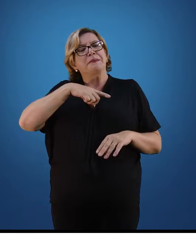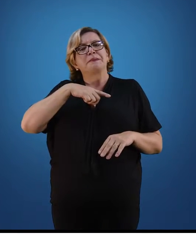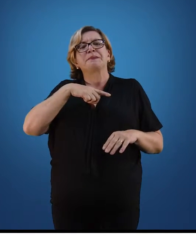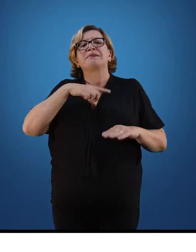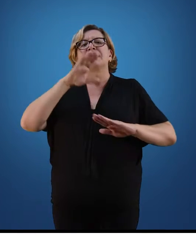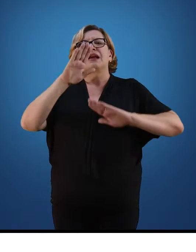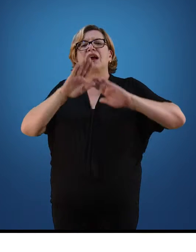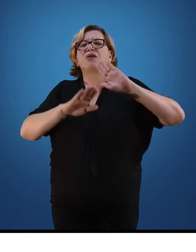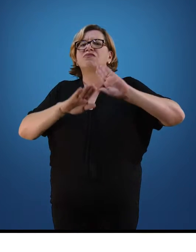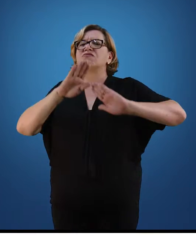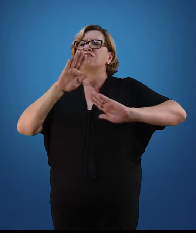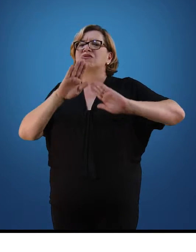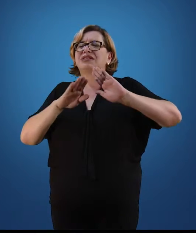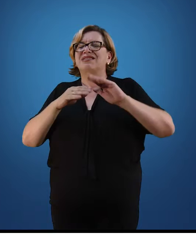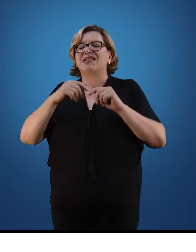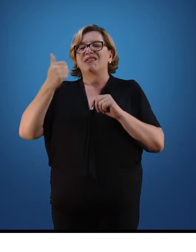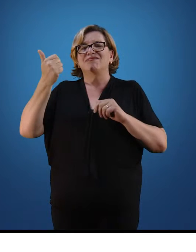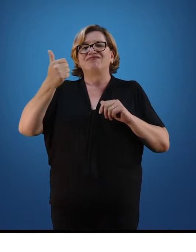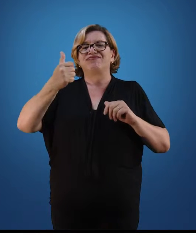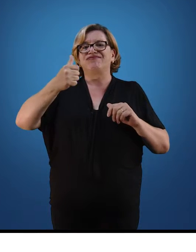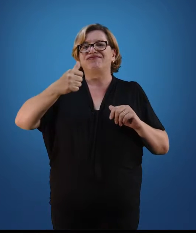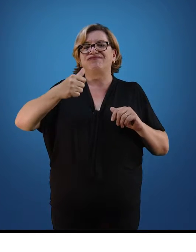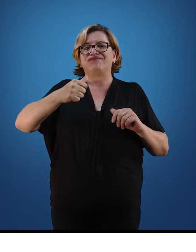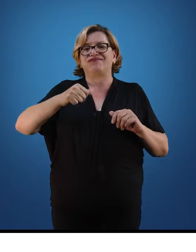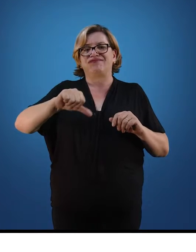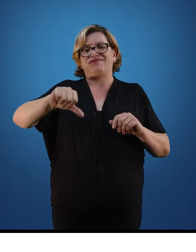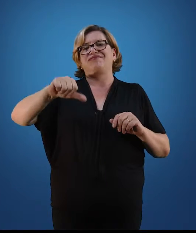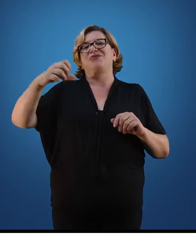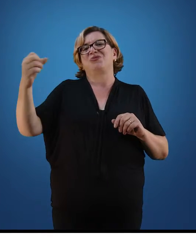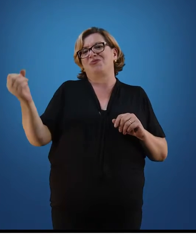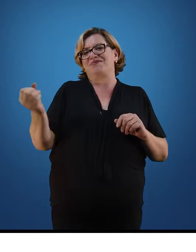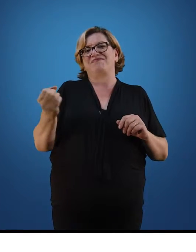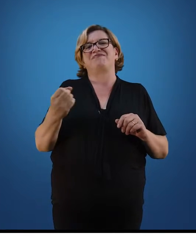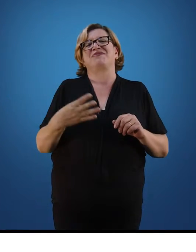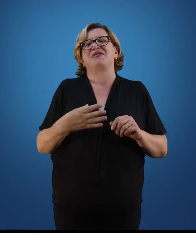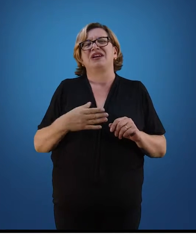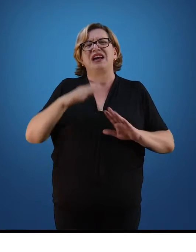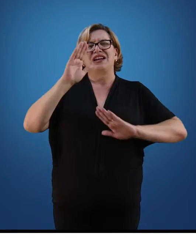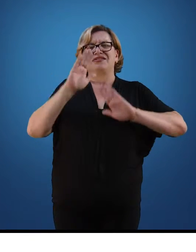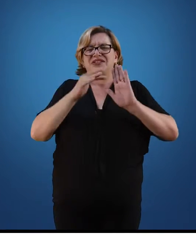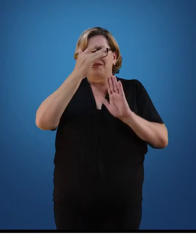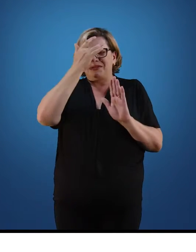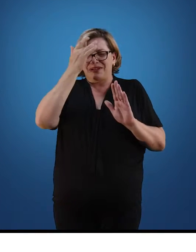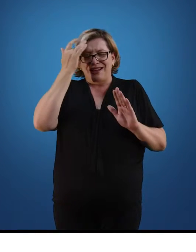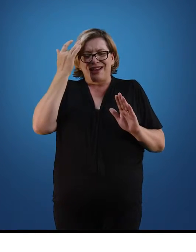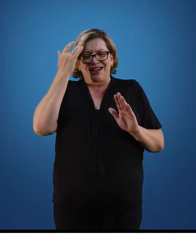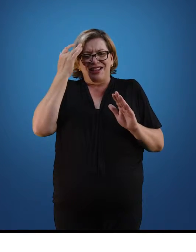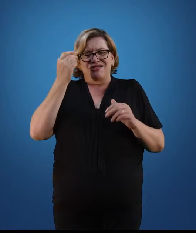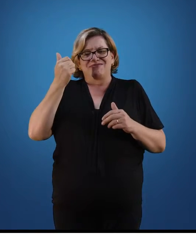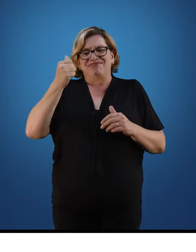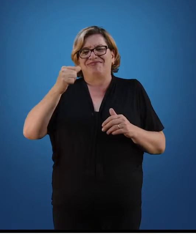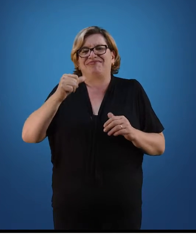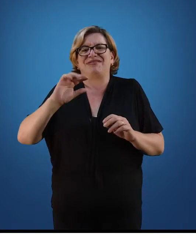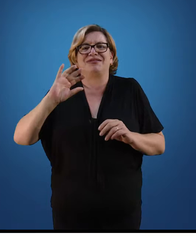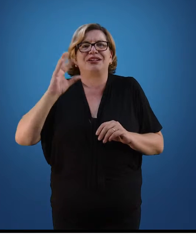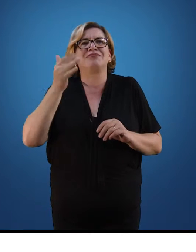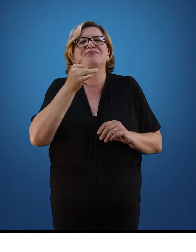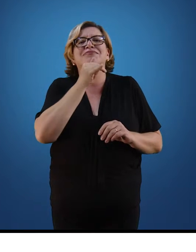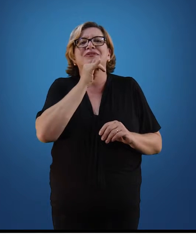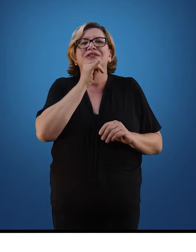alguns fatores que desestimulam a inovação. Desestimula as pessoas a inovarem. Olha, por